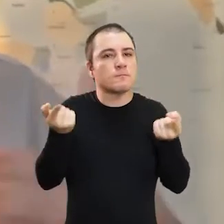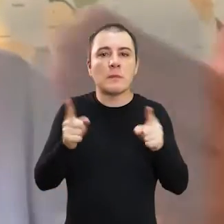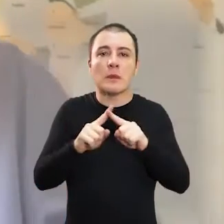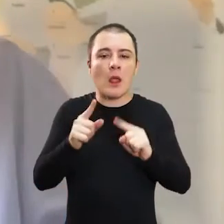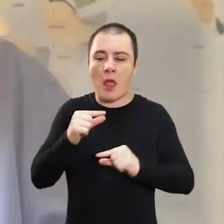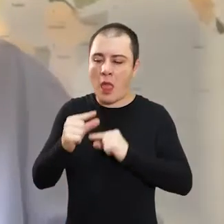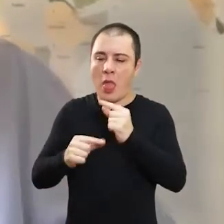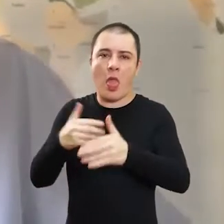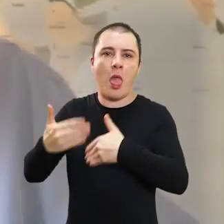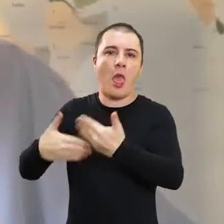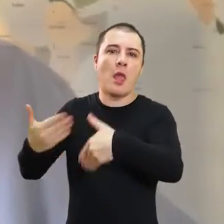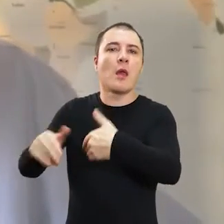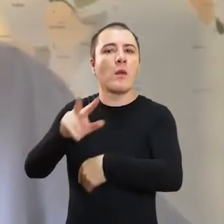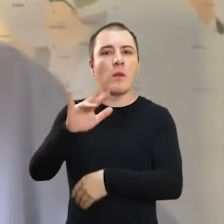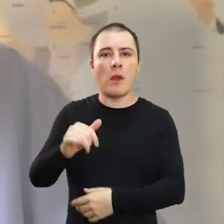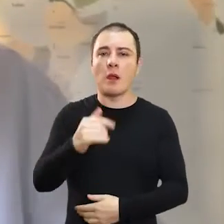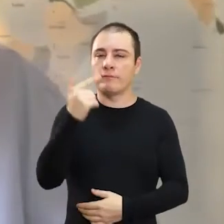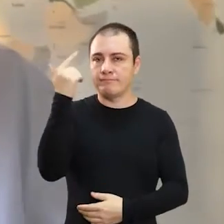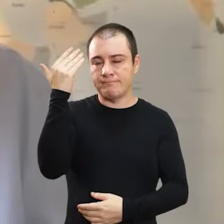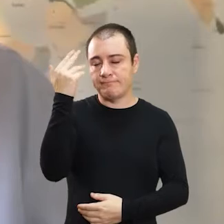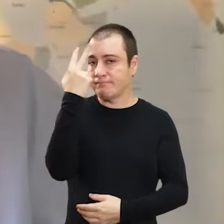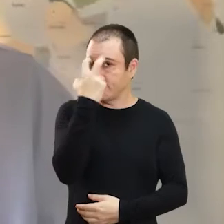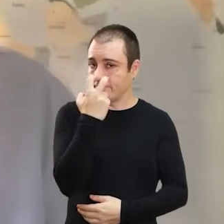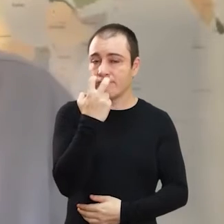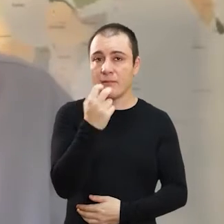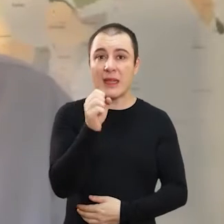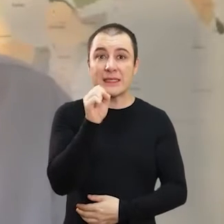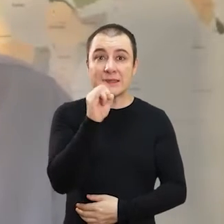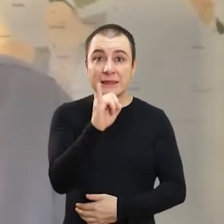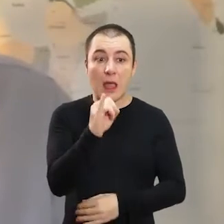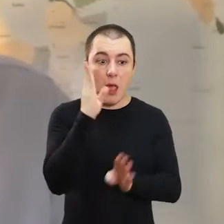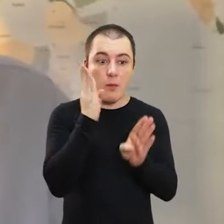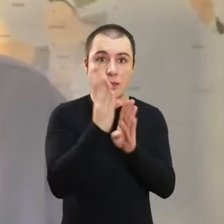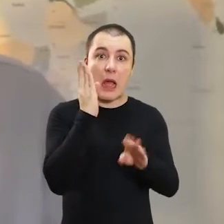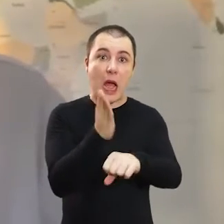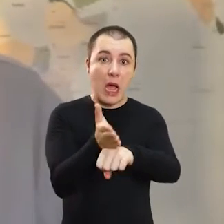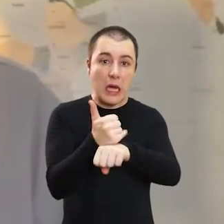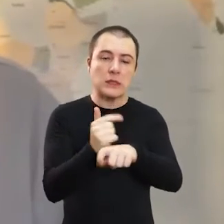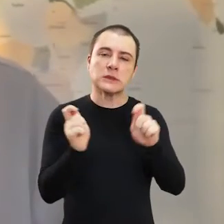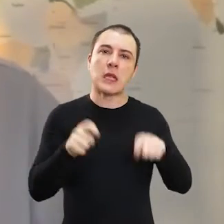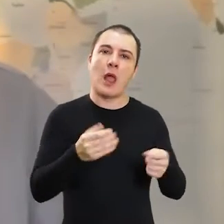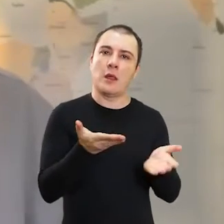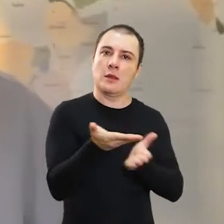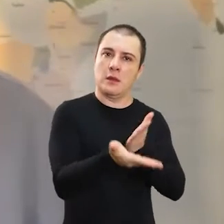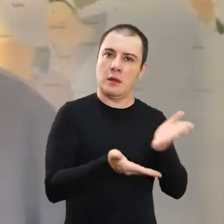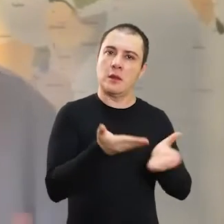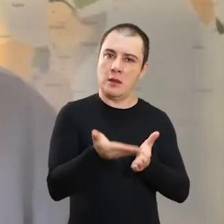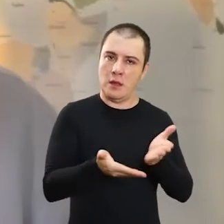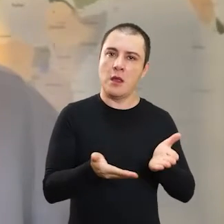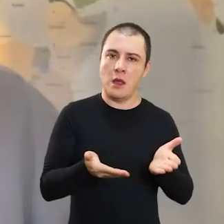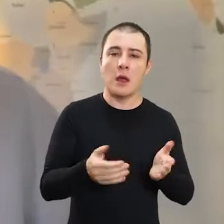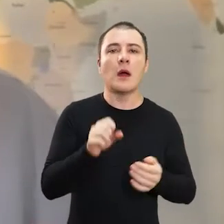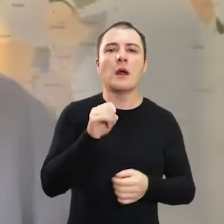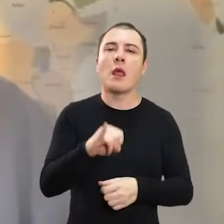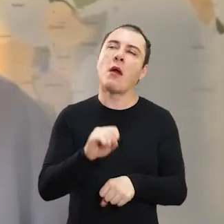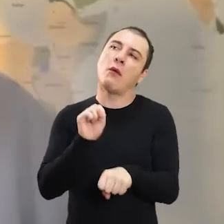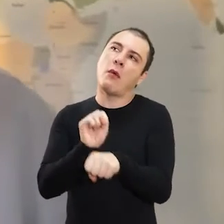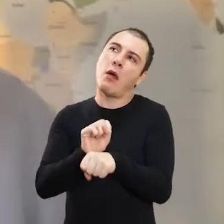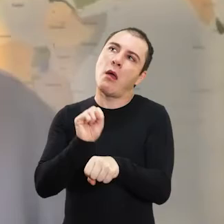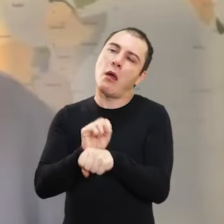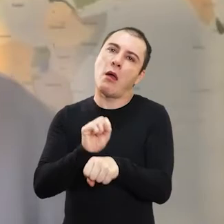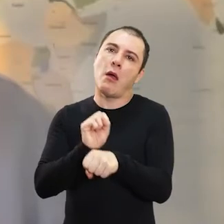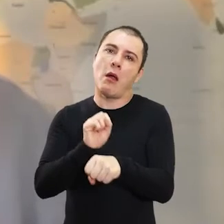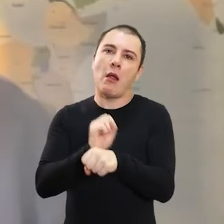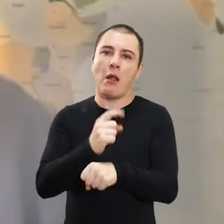prazo, vai causar uma cegueira. Se detectada a tempo, tratável, mas se tiver esperar